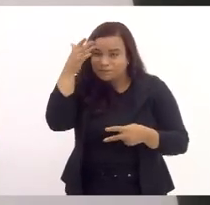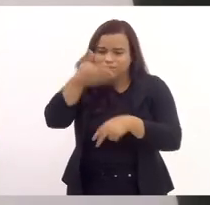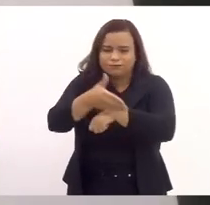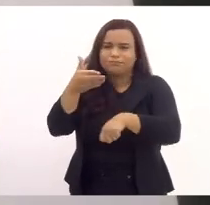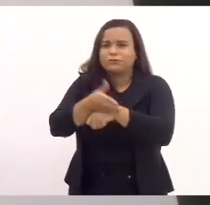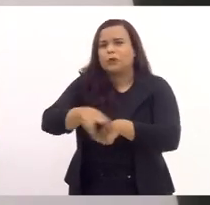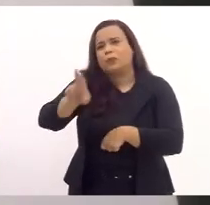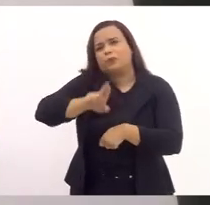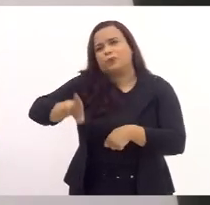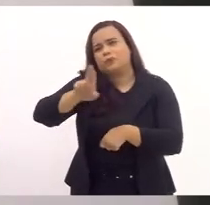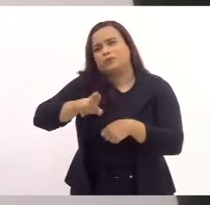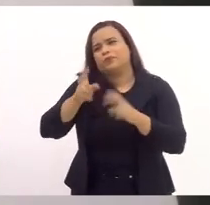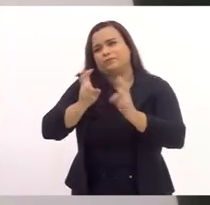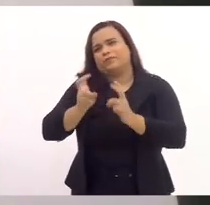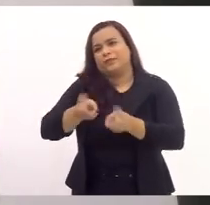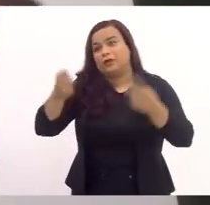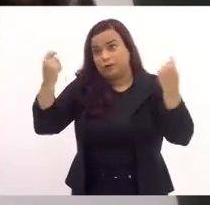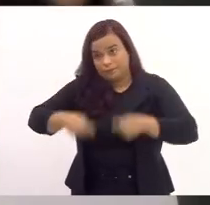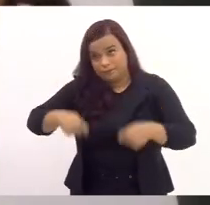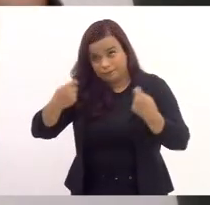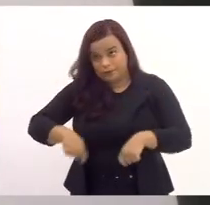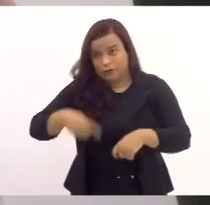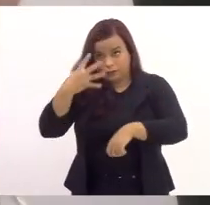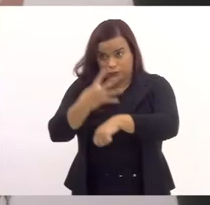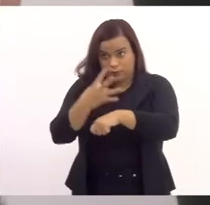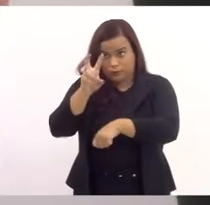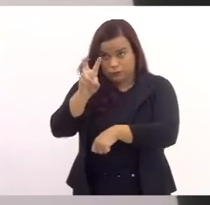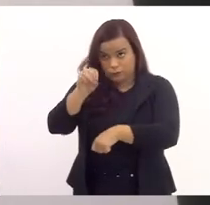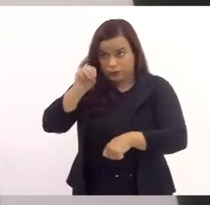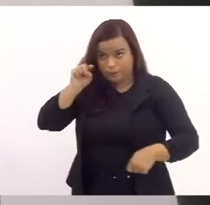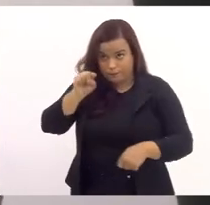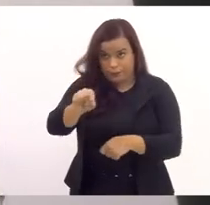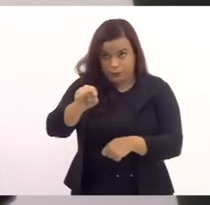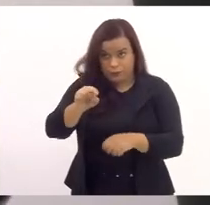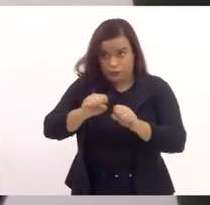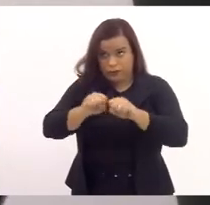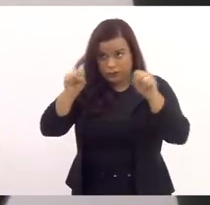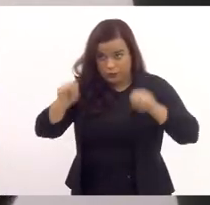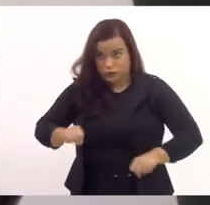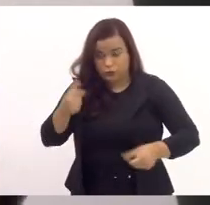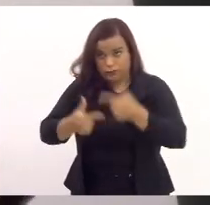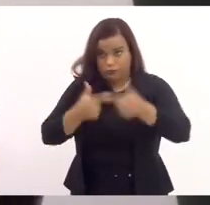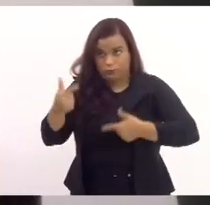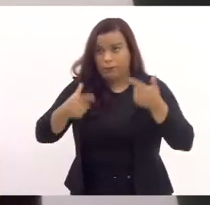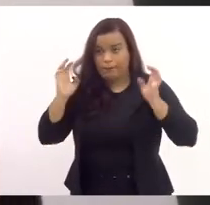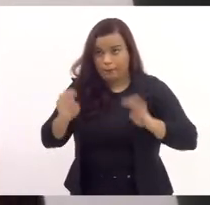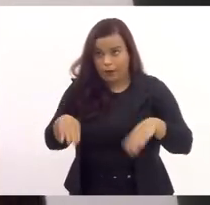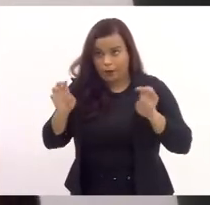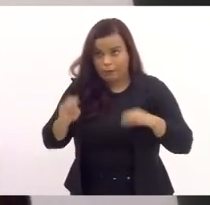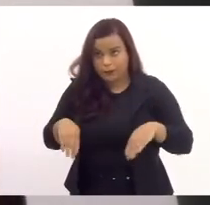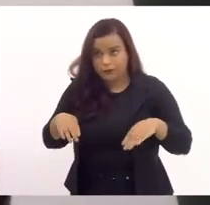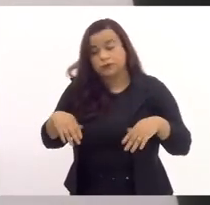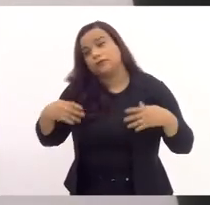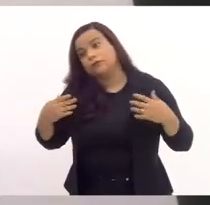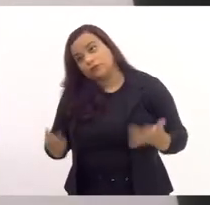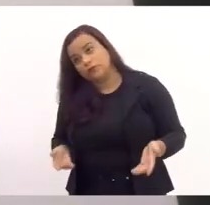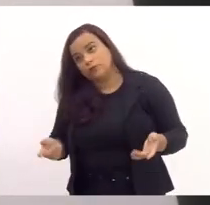necessário 450 mil para o sistema operacional, correto? Sim. Sim. Então, quem